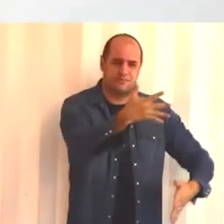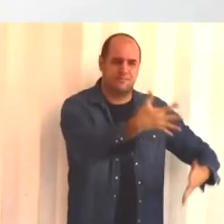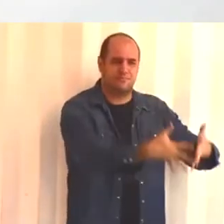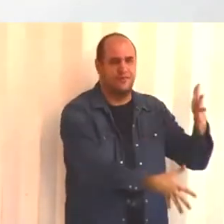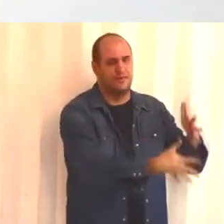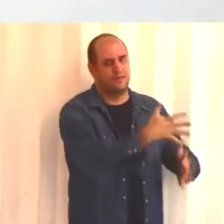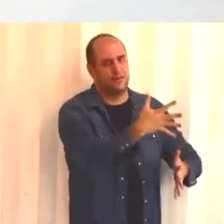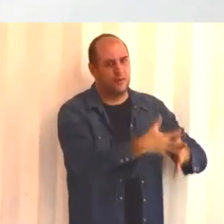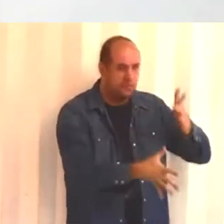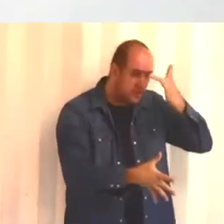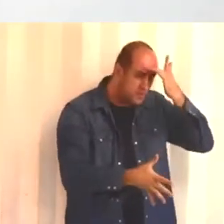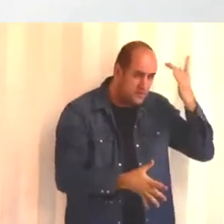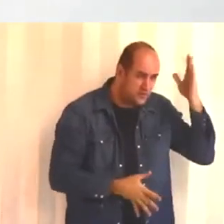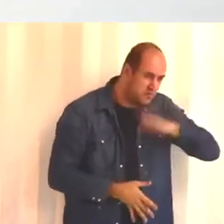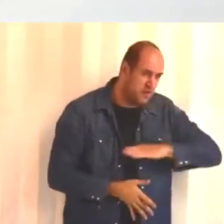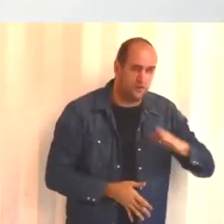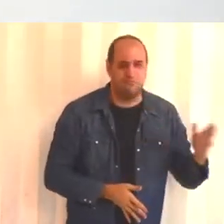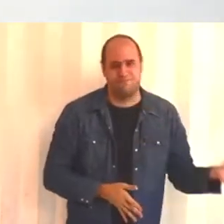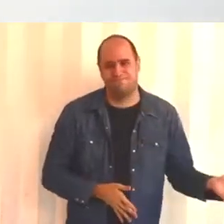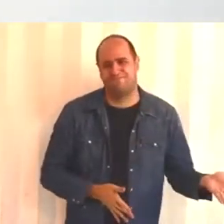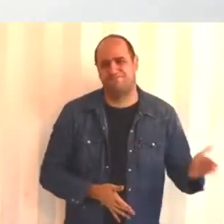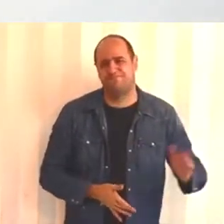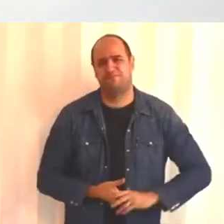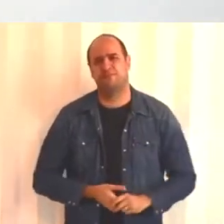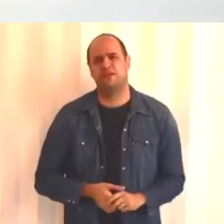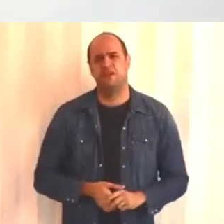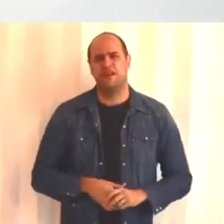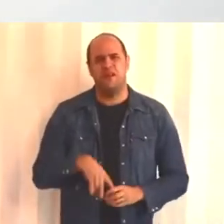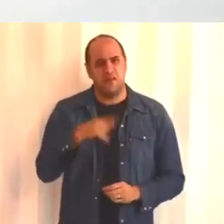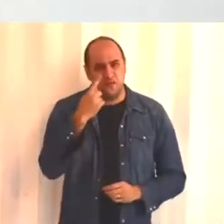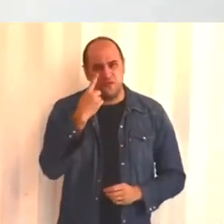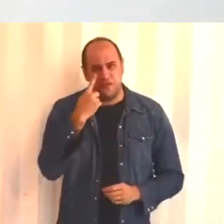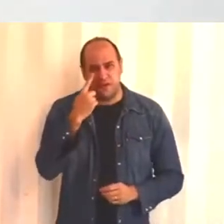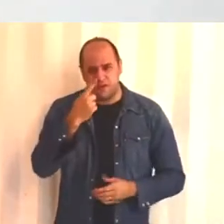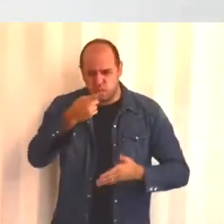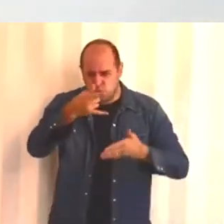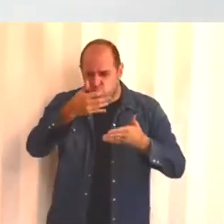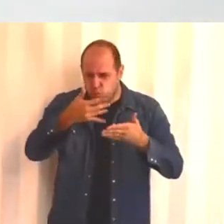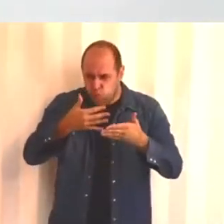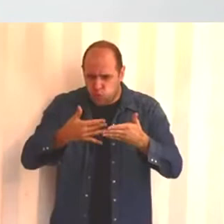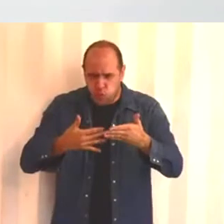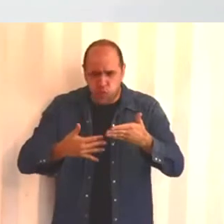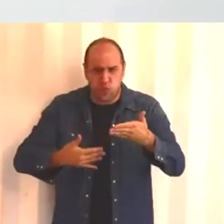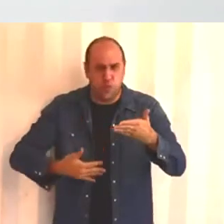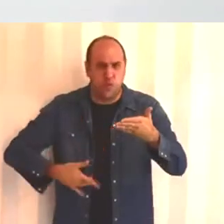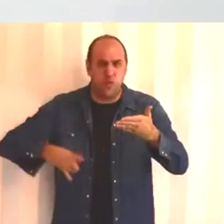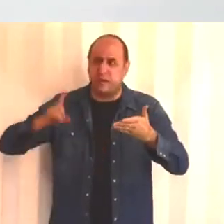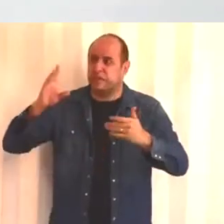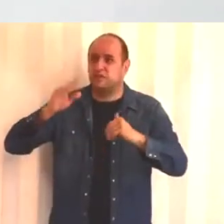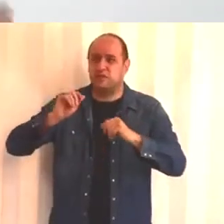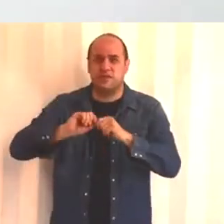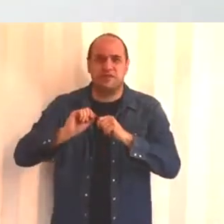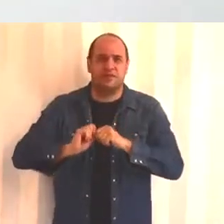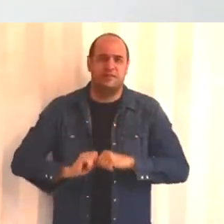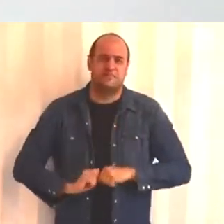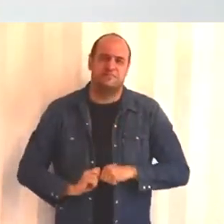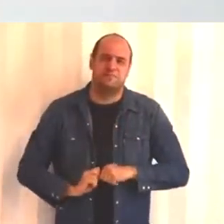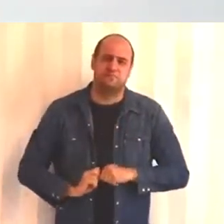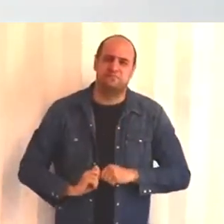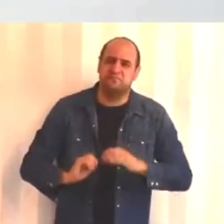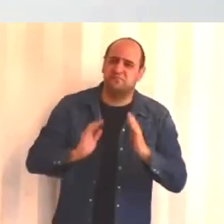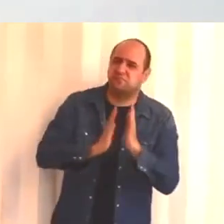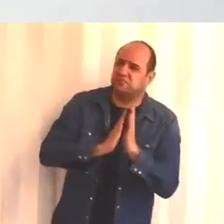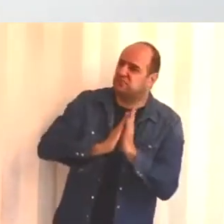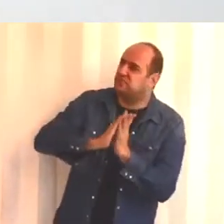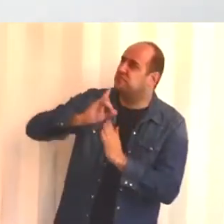o caminho dos ímpios. Quanta coisa que o Senhor faz. Nós louvamos a Deus pelo que Ele é. Nós louvamos a Deus